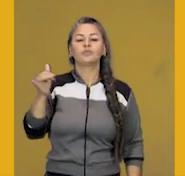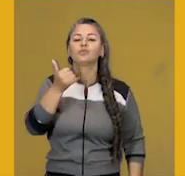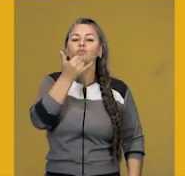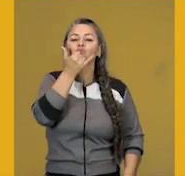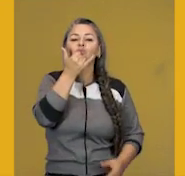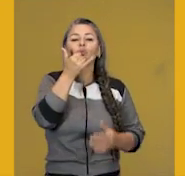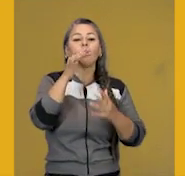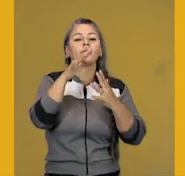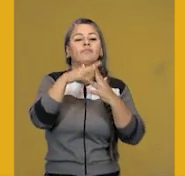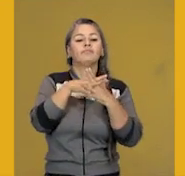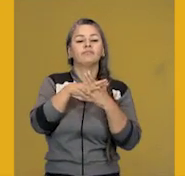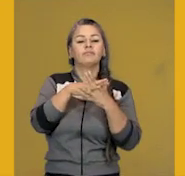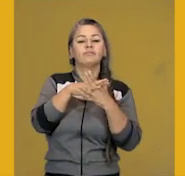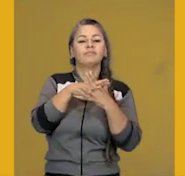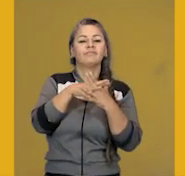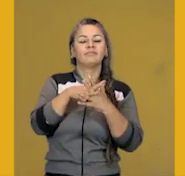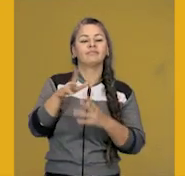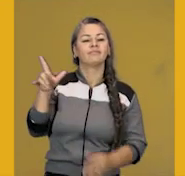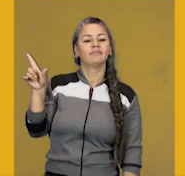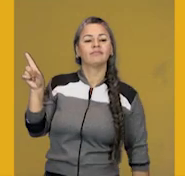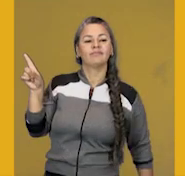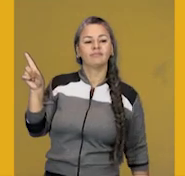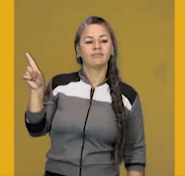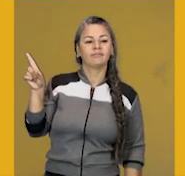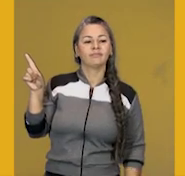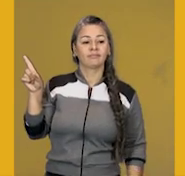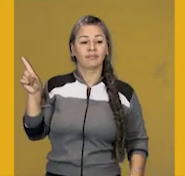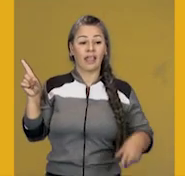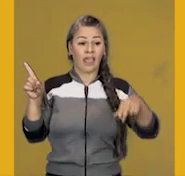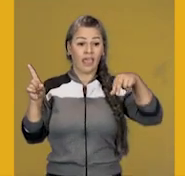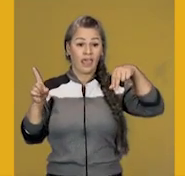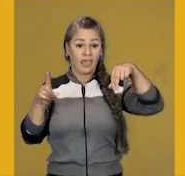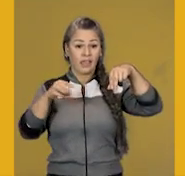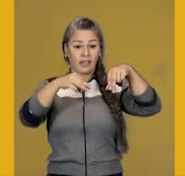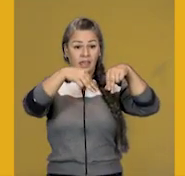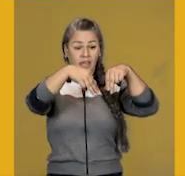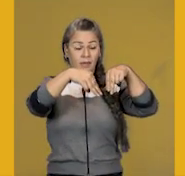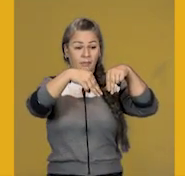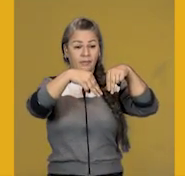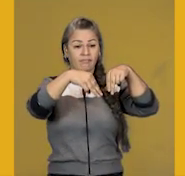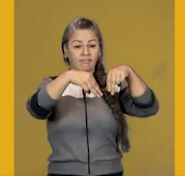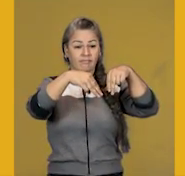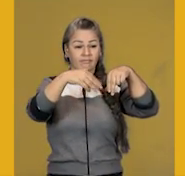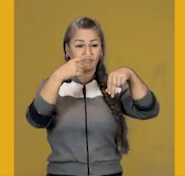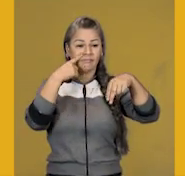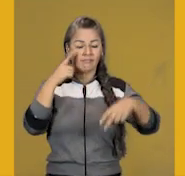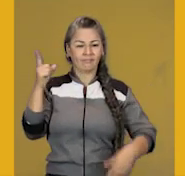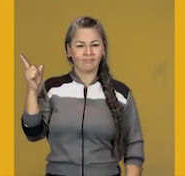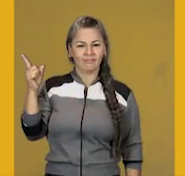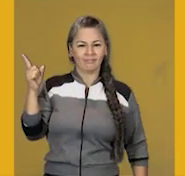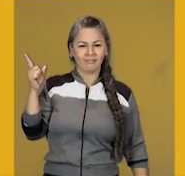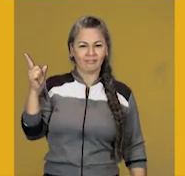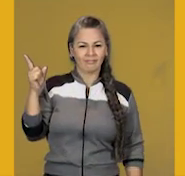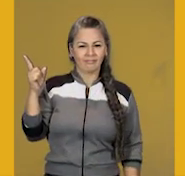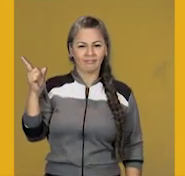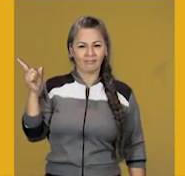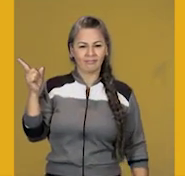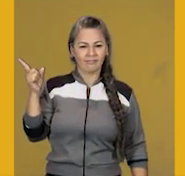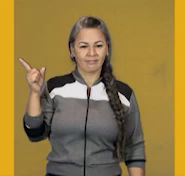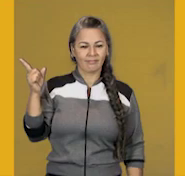ter esse som meio nasal, tá vendo? Olha, então você tem ali, né, moça, espondona, tá vendo como que é bem